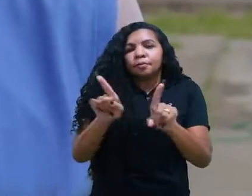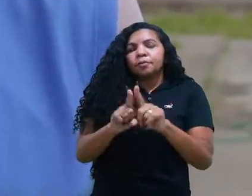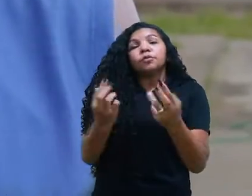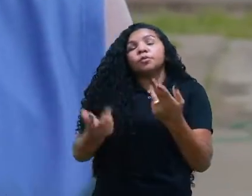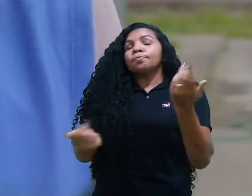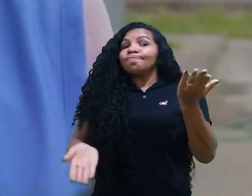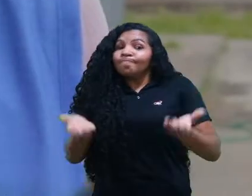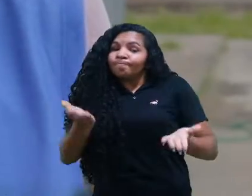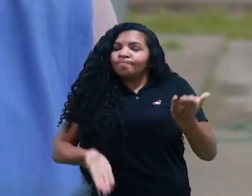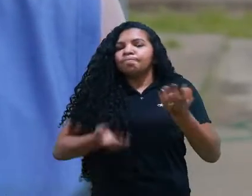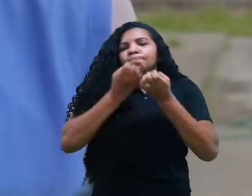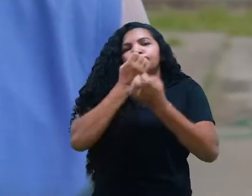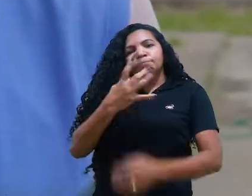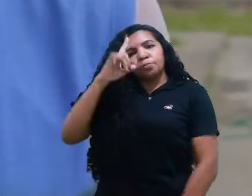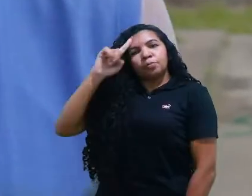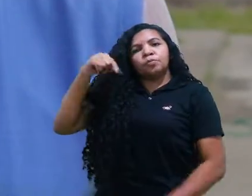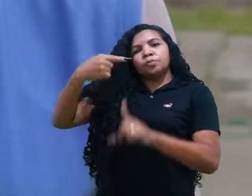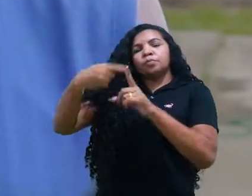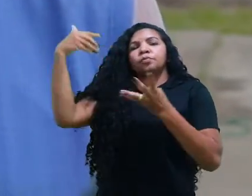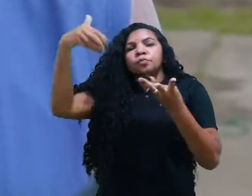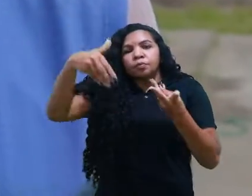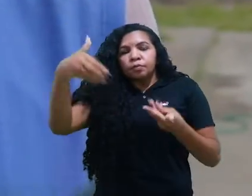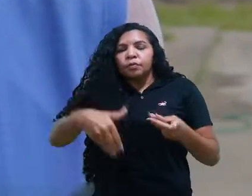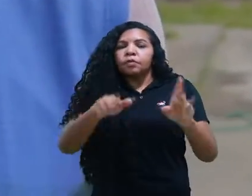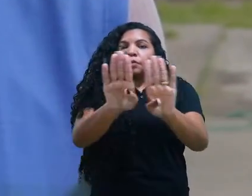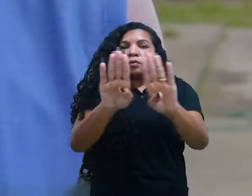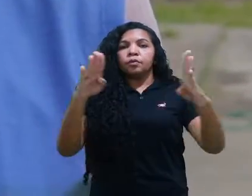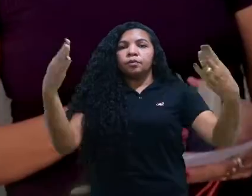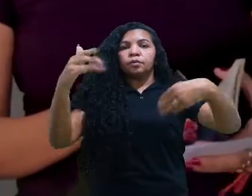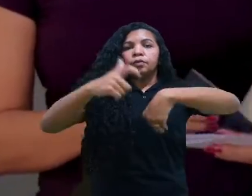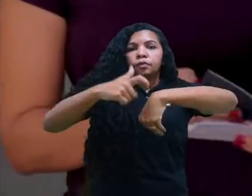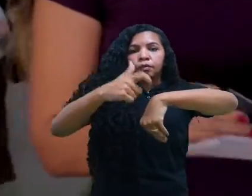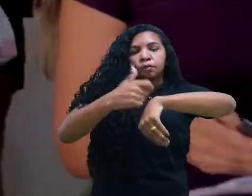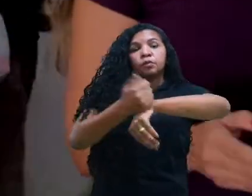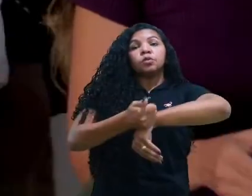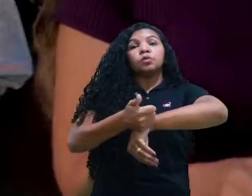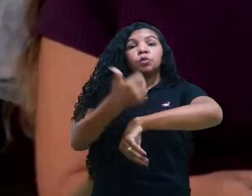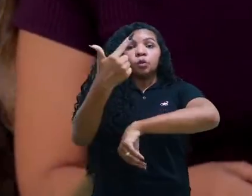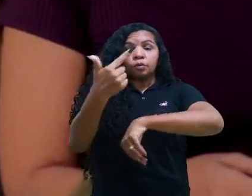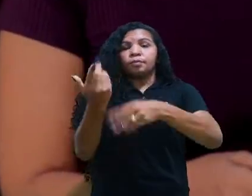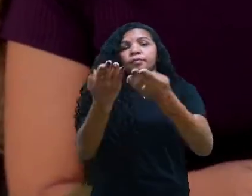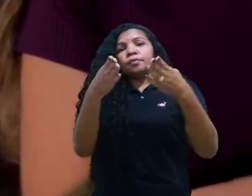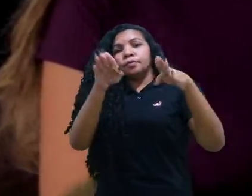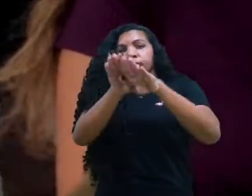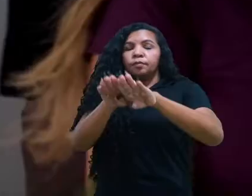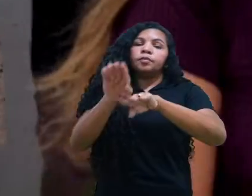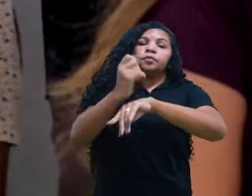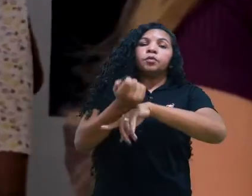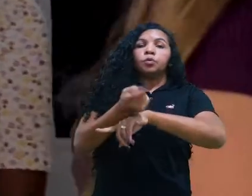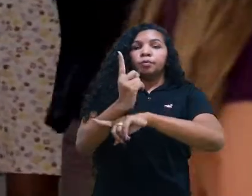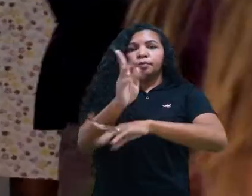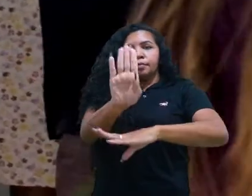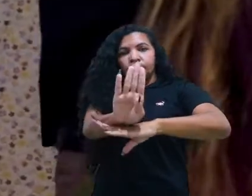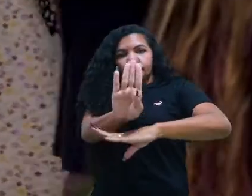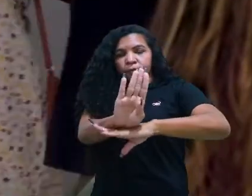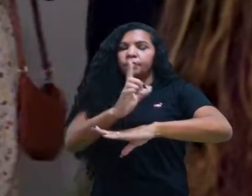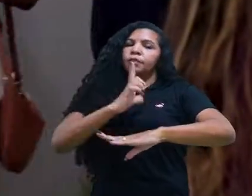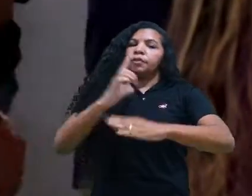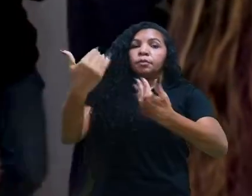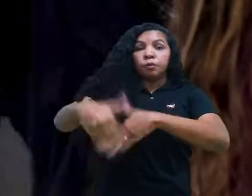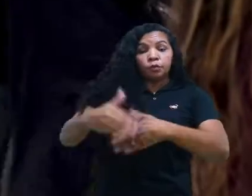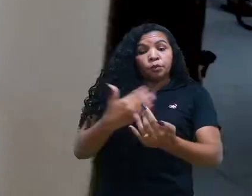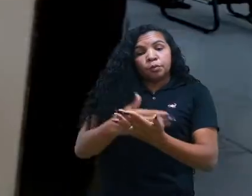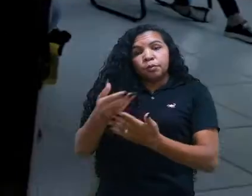mesmo assim consideramos que foi um balanço positivo o comparecimento dos candidatos. Os portões abriram às 12 horas, fecharam às